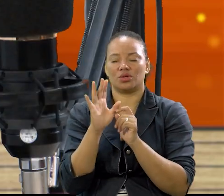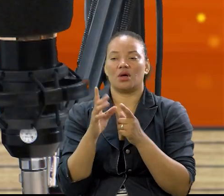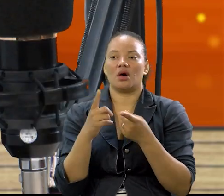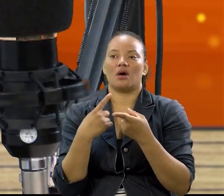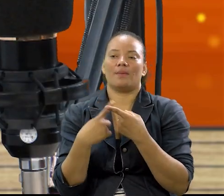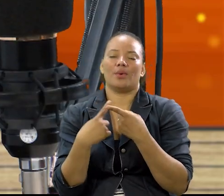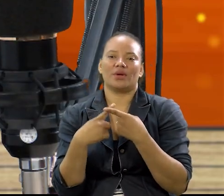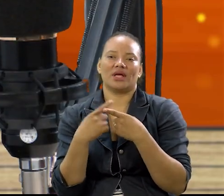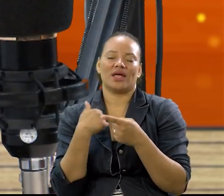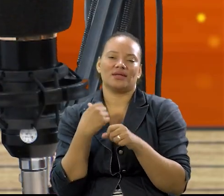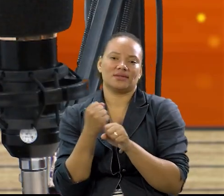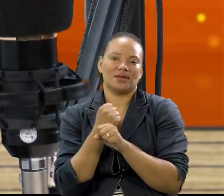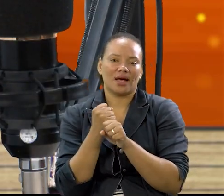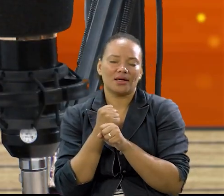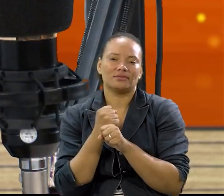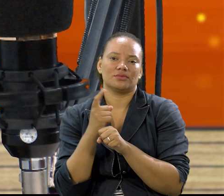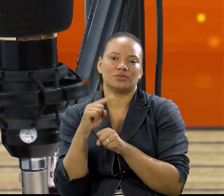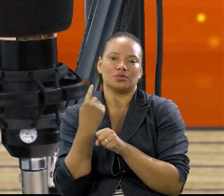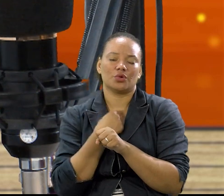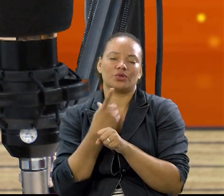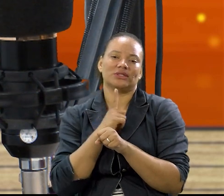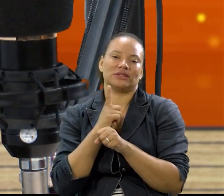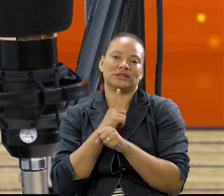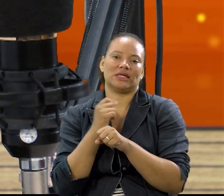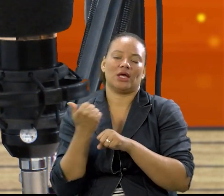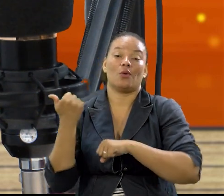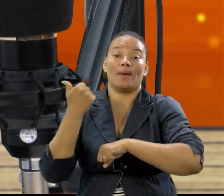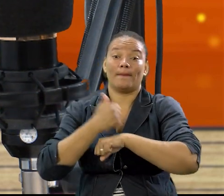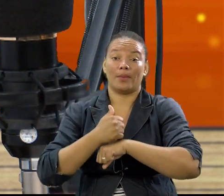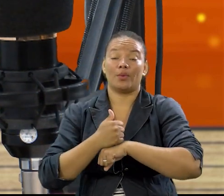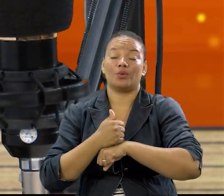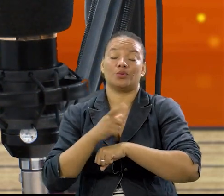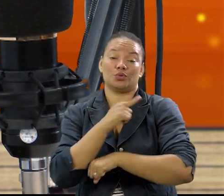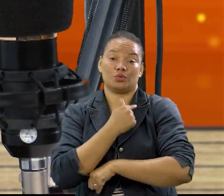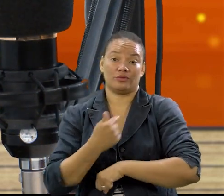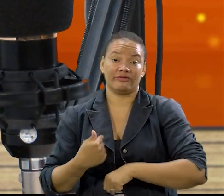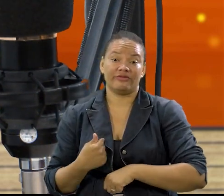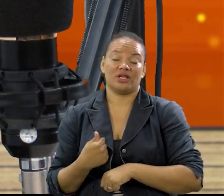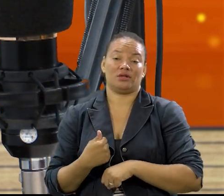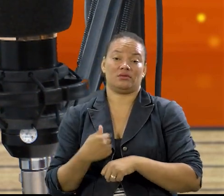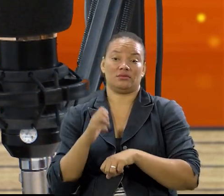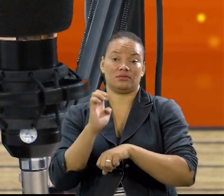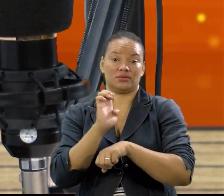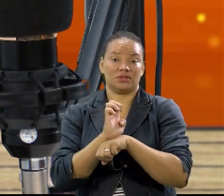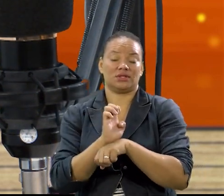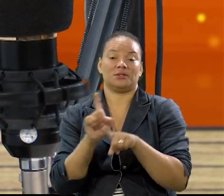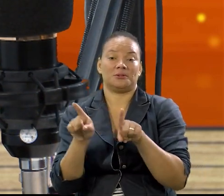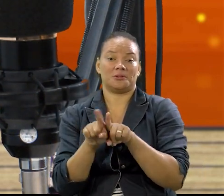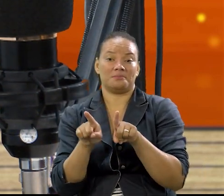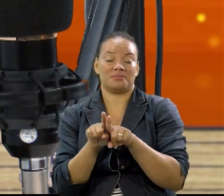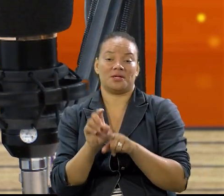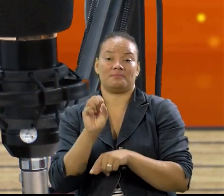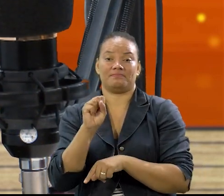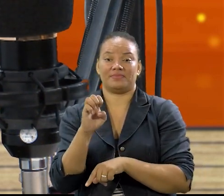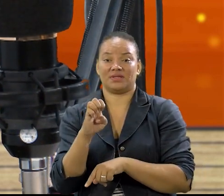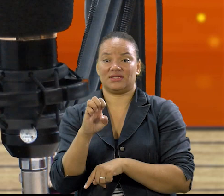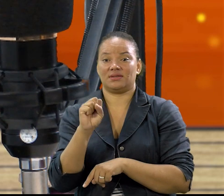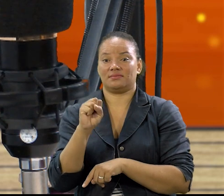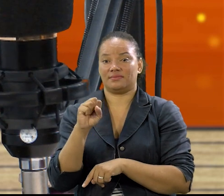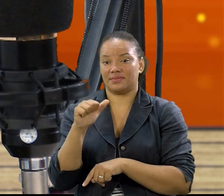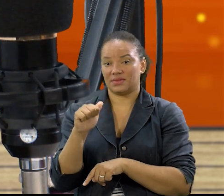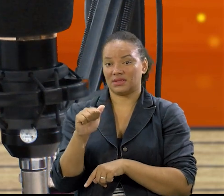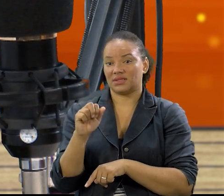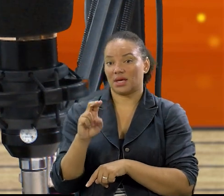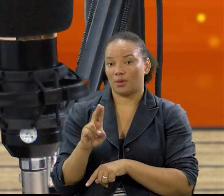nós nós tivemos só esse ano esse aporte do Governo do Estado e e e da cesal então